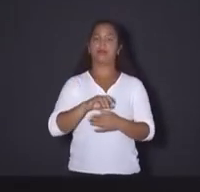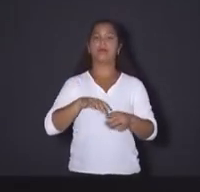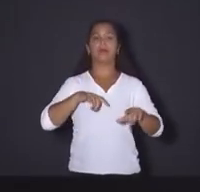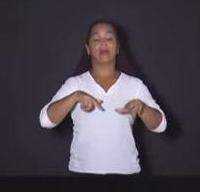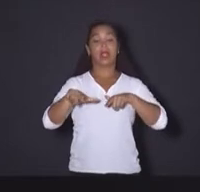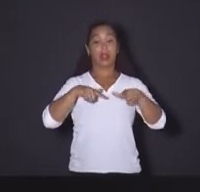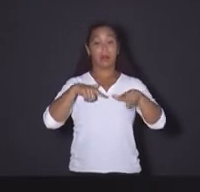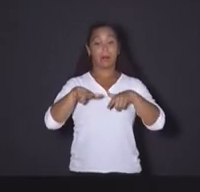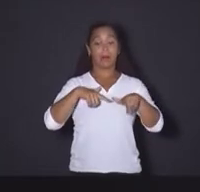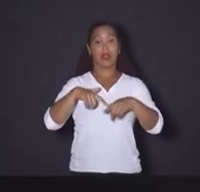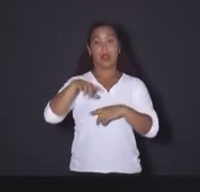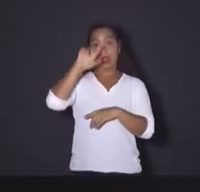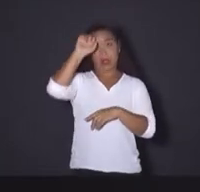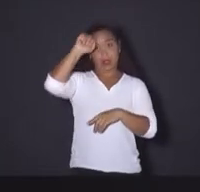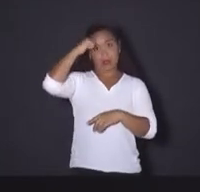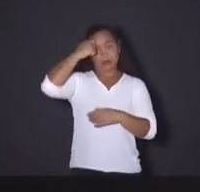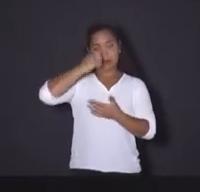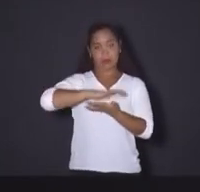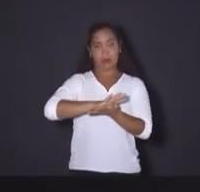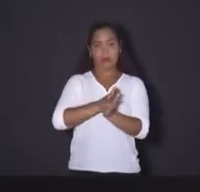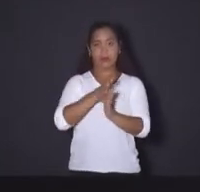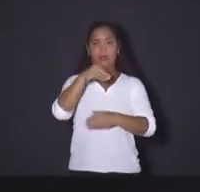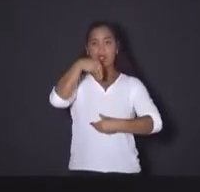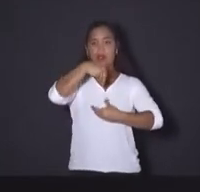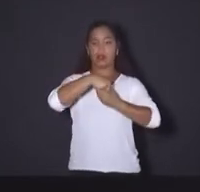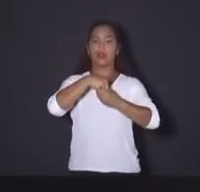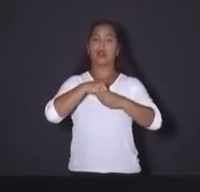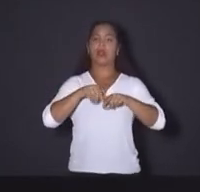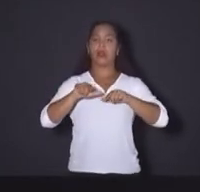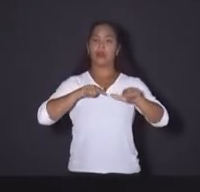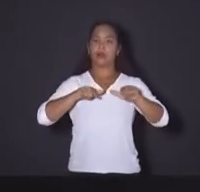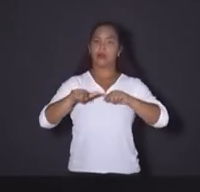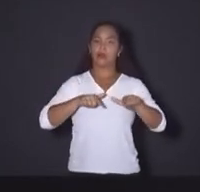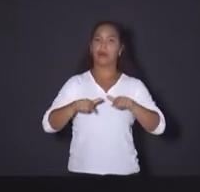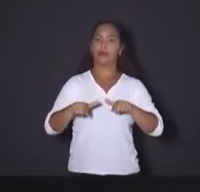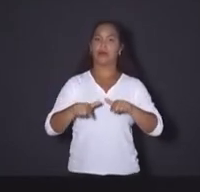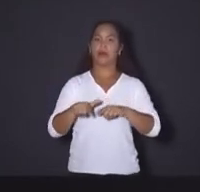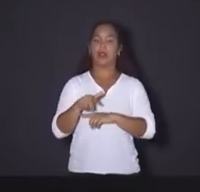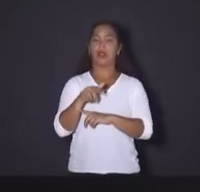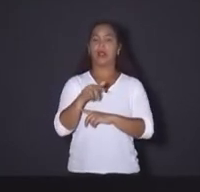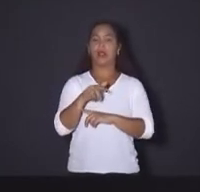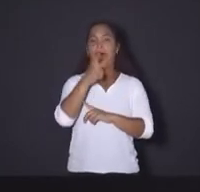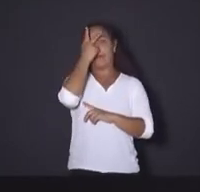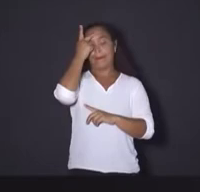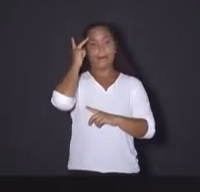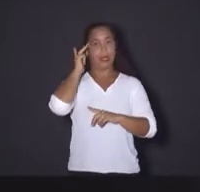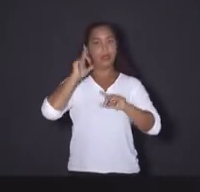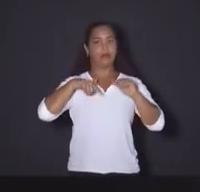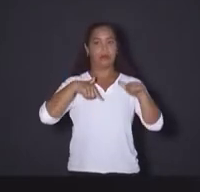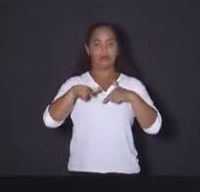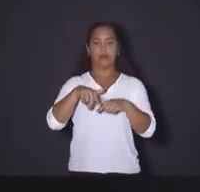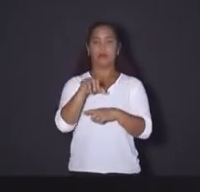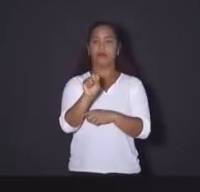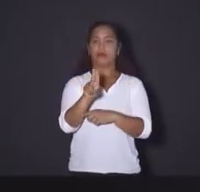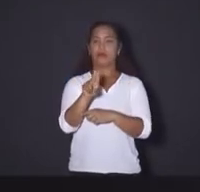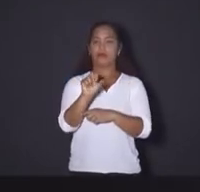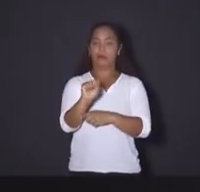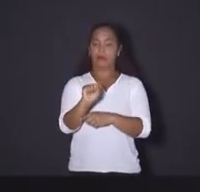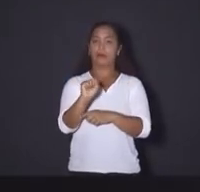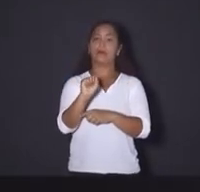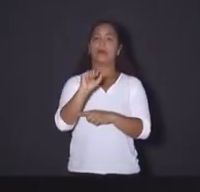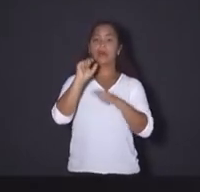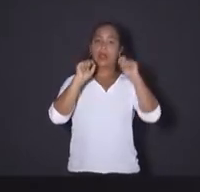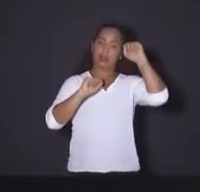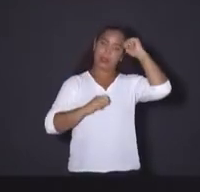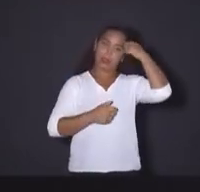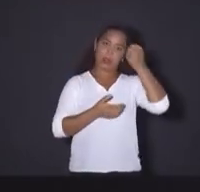muito sobre racismo institucional, né? Pensando neste usuário do SUS, esse usuário que, em geral, é negro e pobre, negra